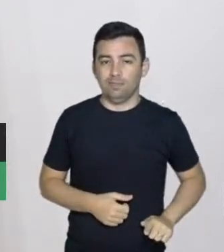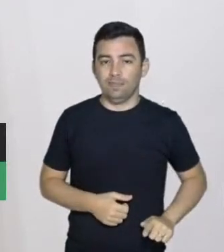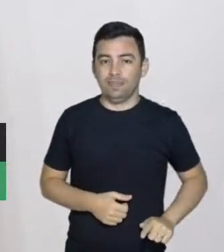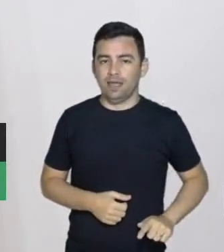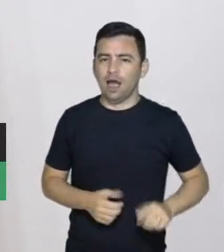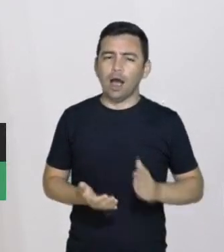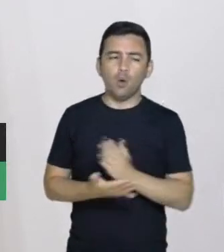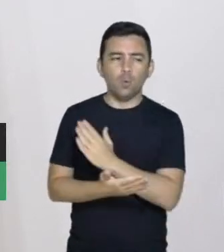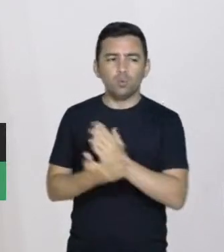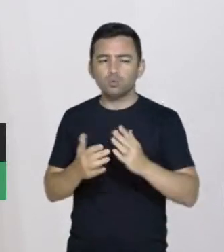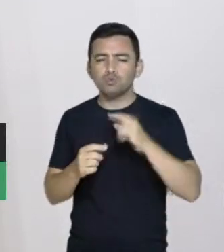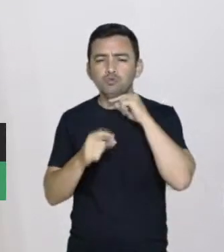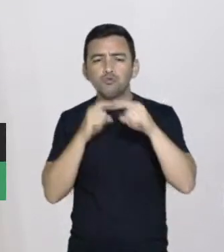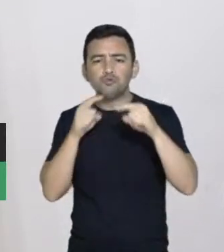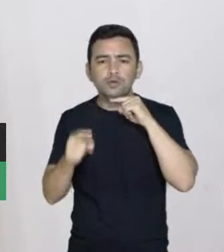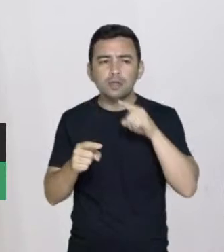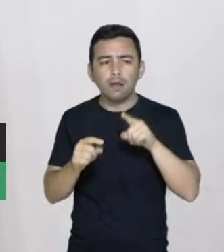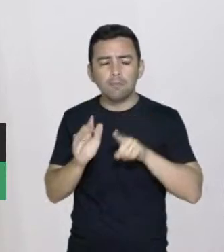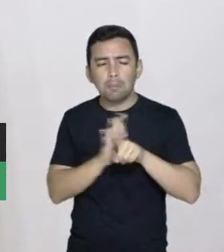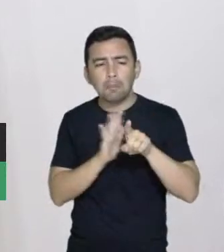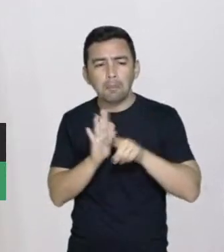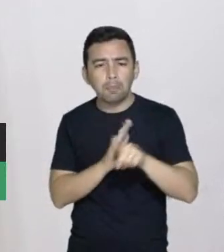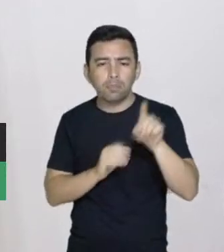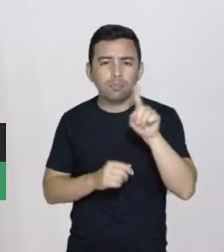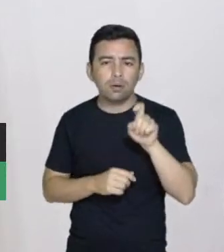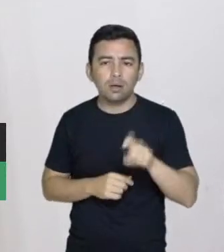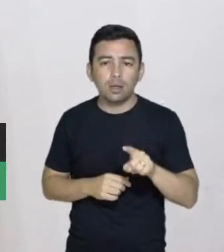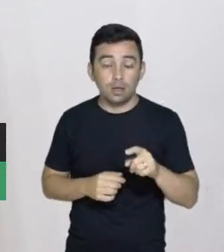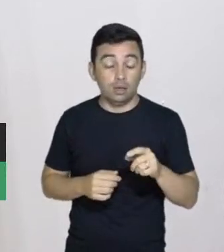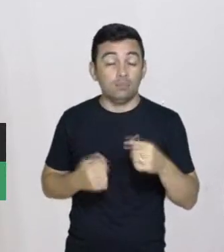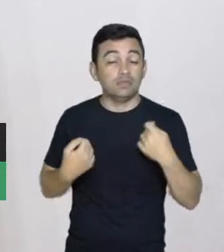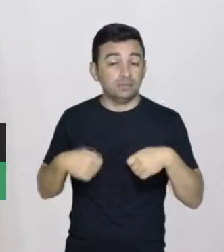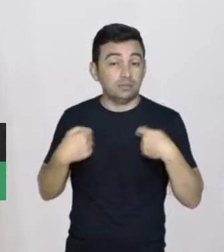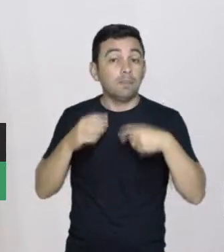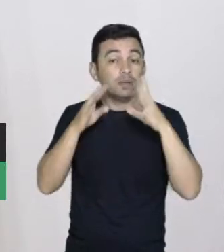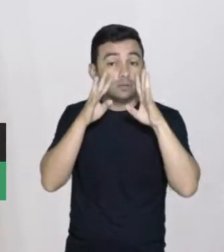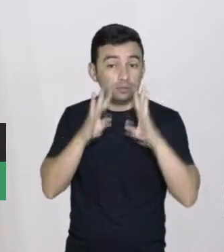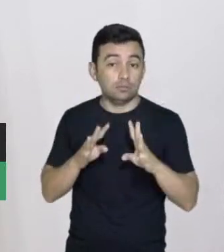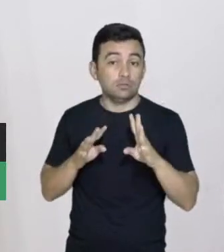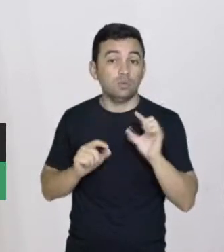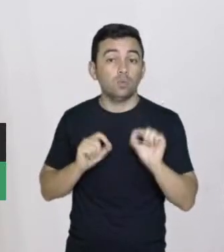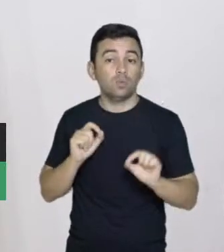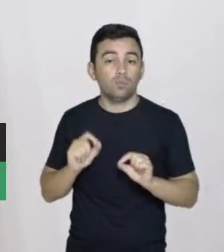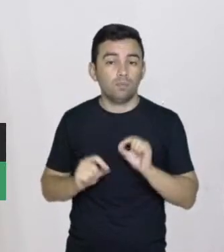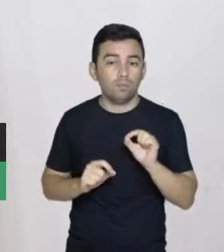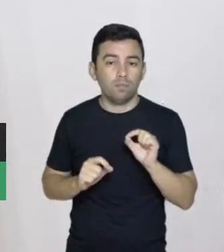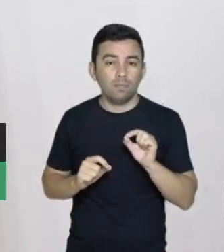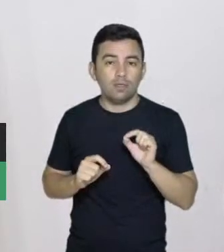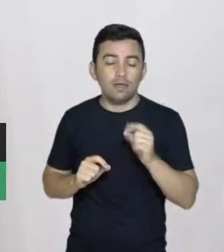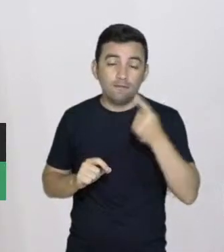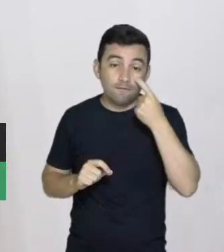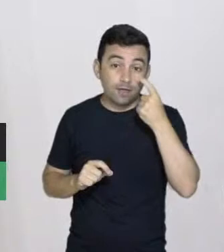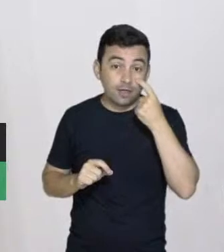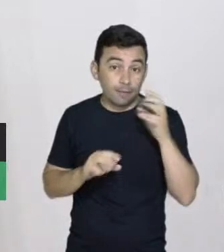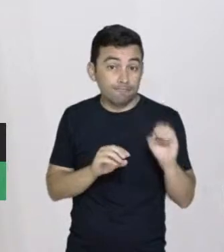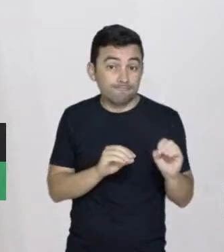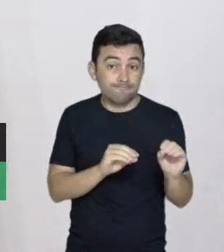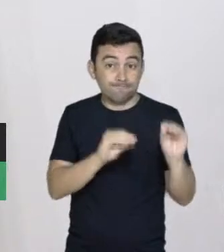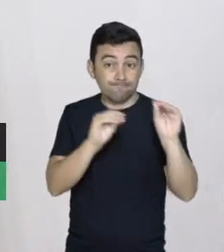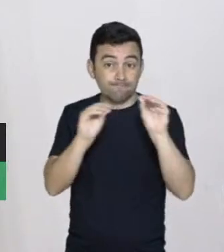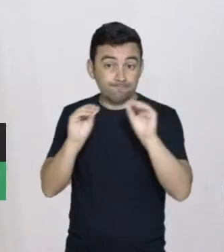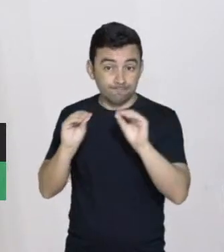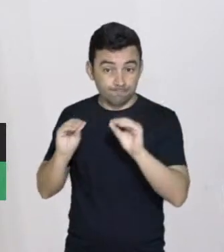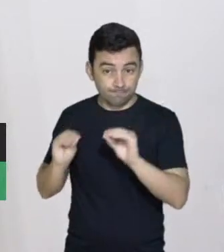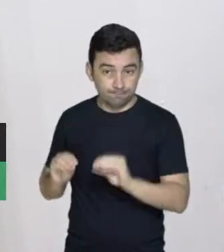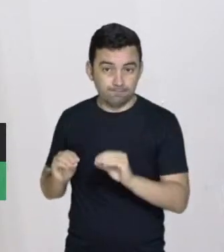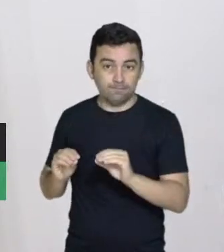especulações que surgem, deputado Massouca, e é isso que é preciso ter uma atenção especial, seria fazer uma migração, uma migração